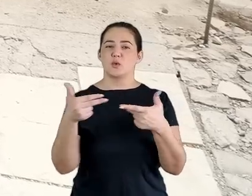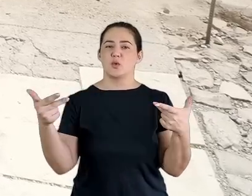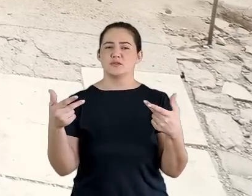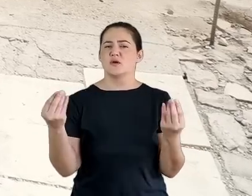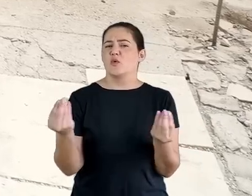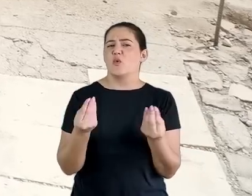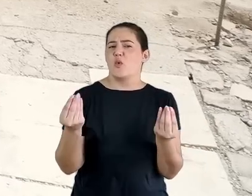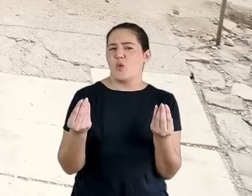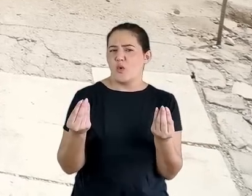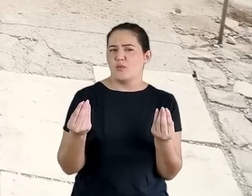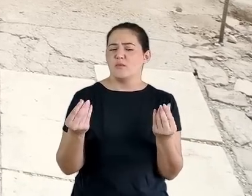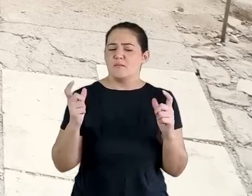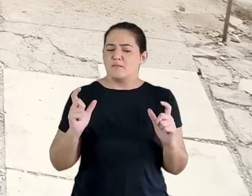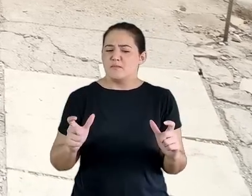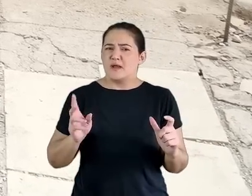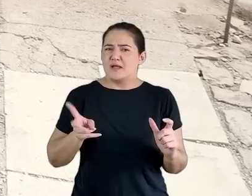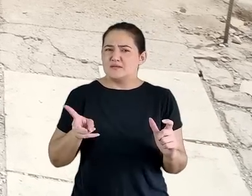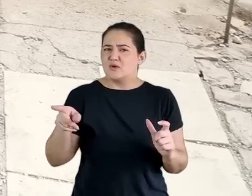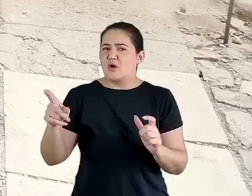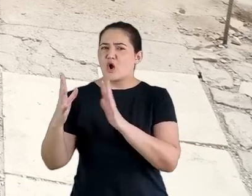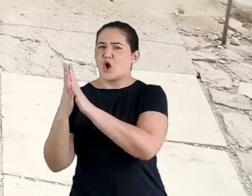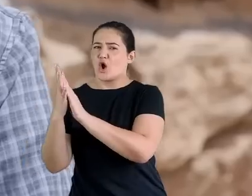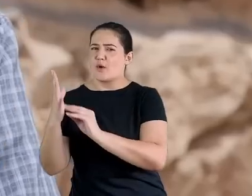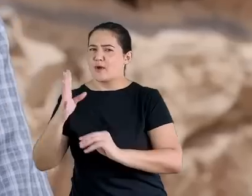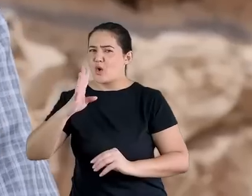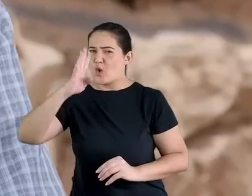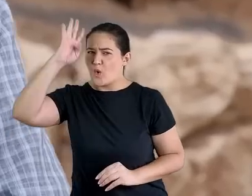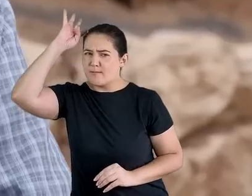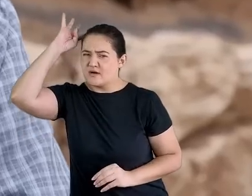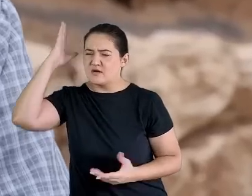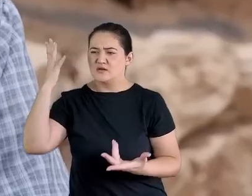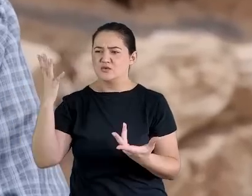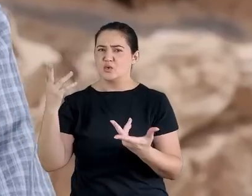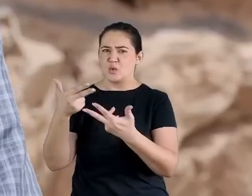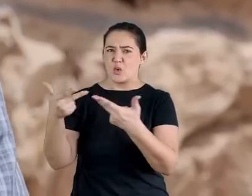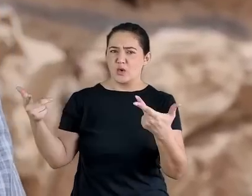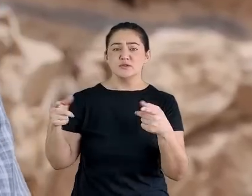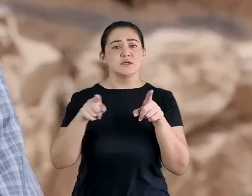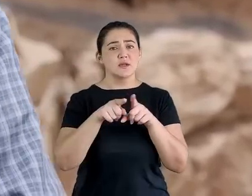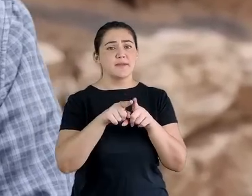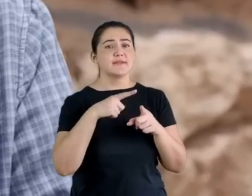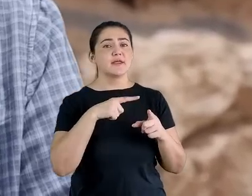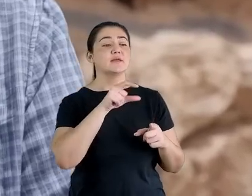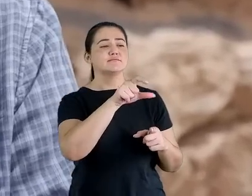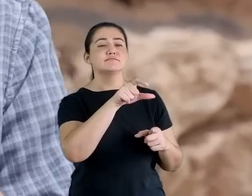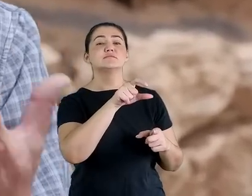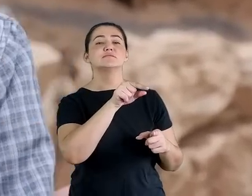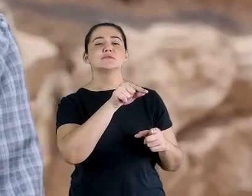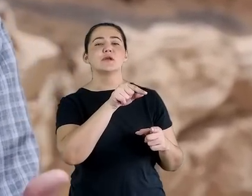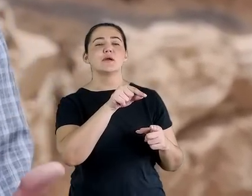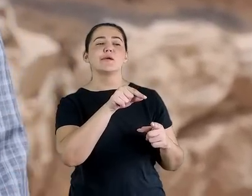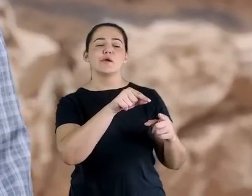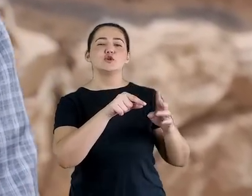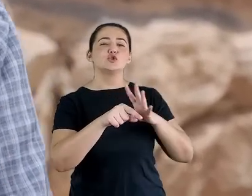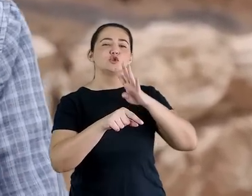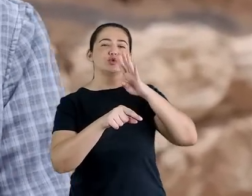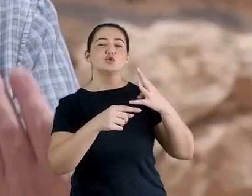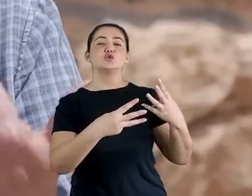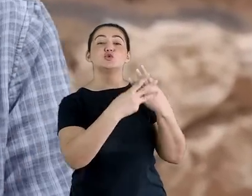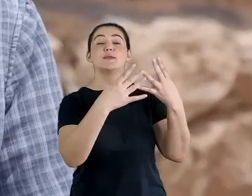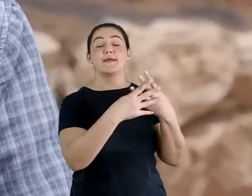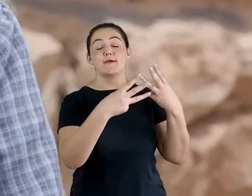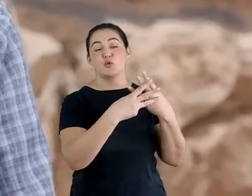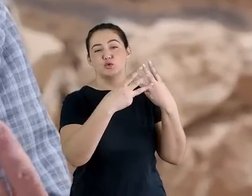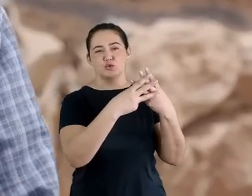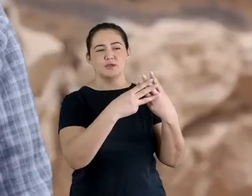é como é que nesse mesmo elemento romano e pagão aqui em Massada, encontramos também o mikvê. E isso vai novamente para a